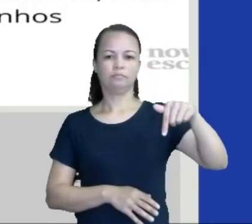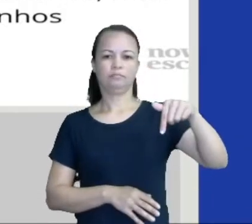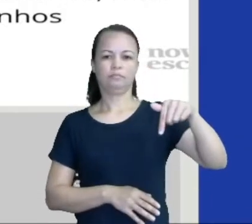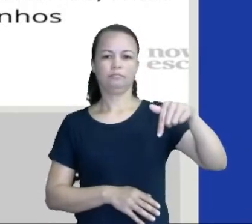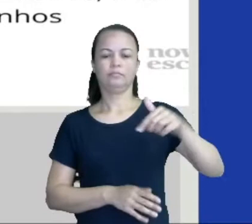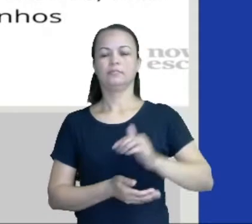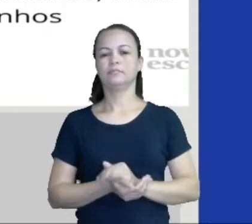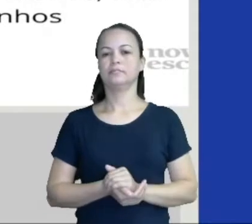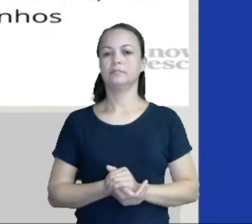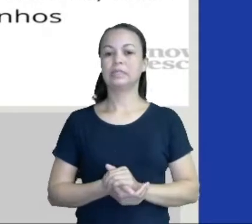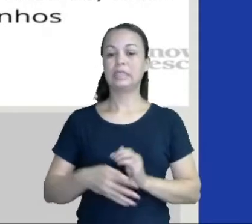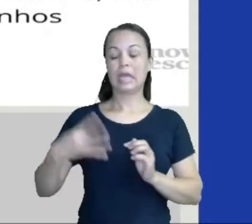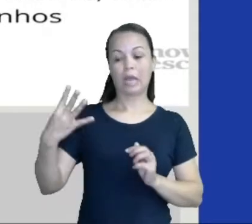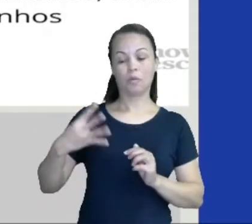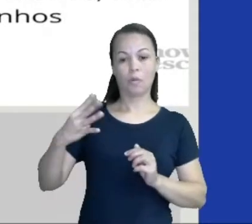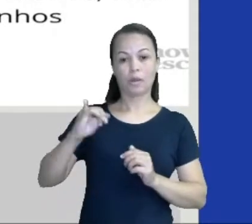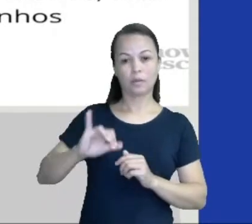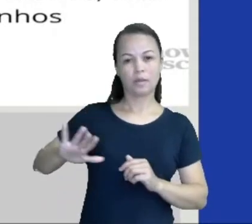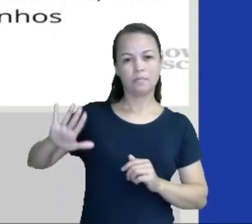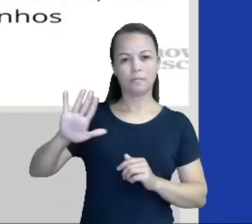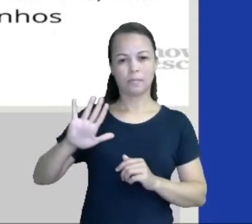E a quarta figura?